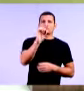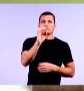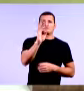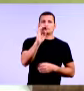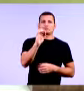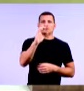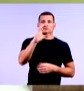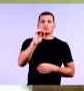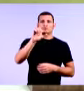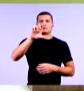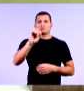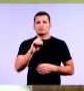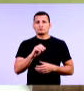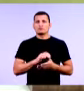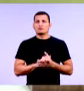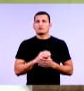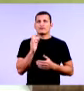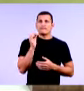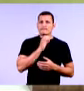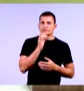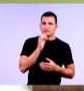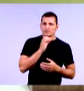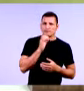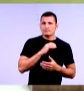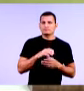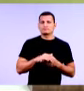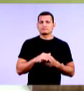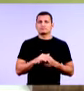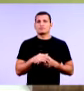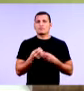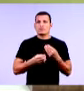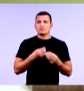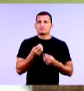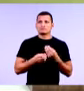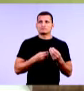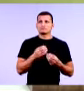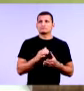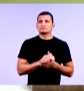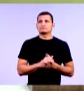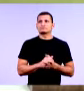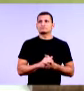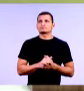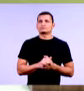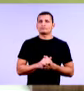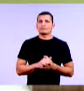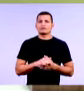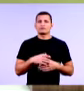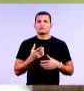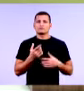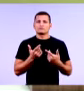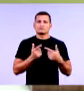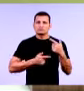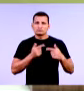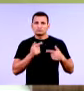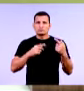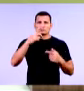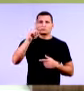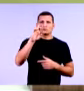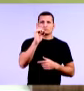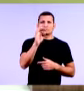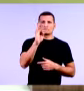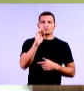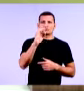rapidez, o nosso ritmo de trabalho acaba levando a gente para uma discussão sobre protocolo. Quer dizer, o que eu quero dizer com